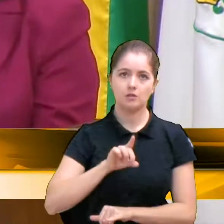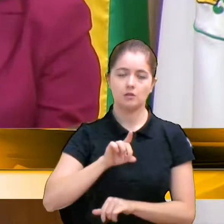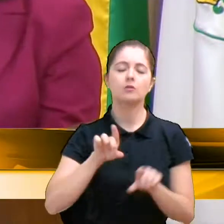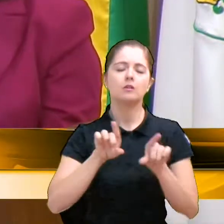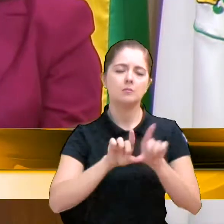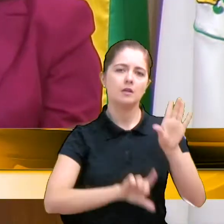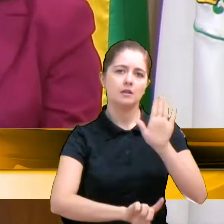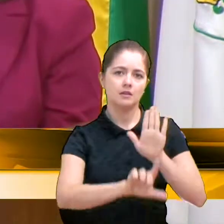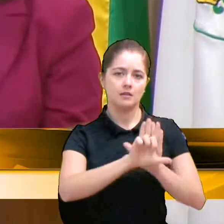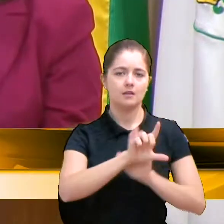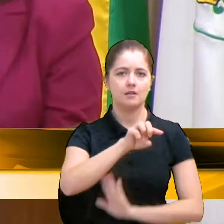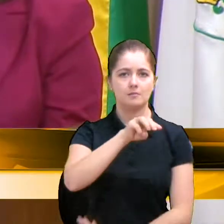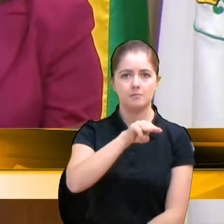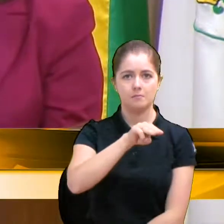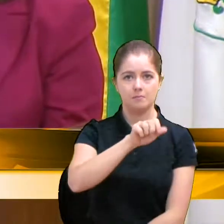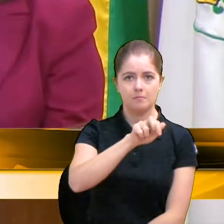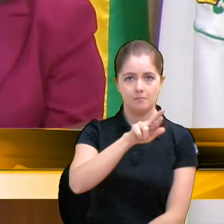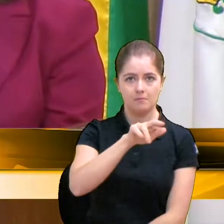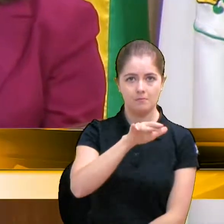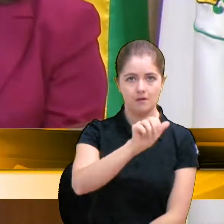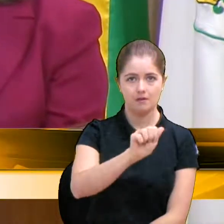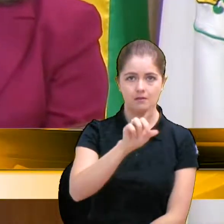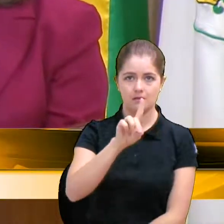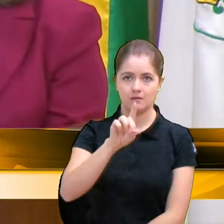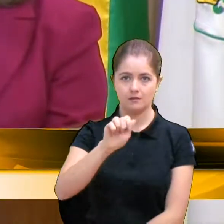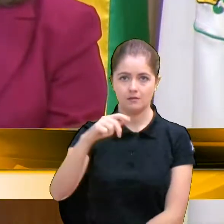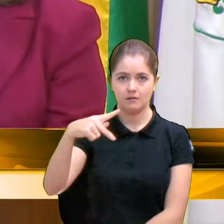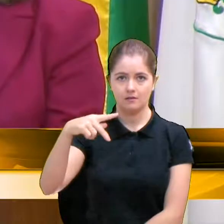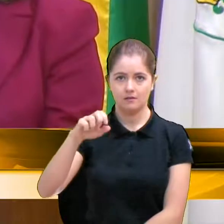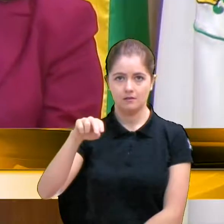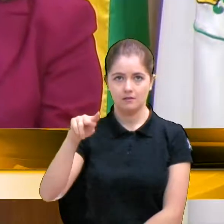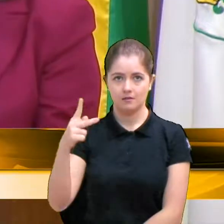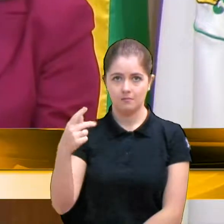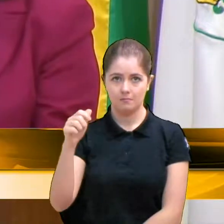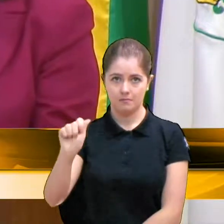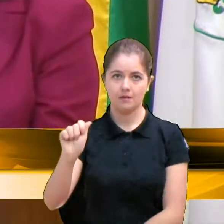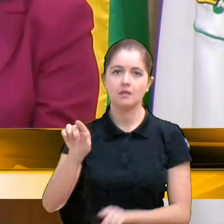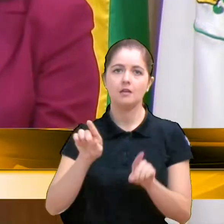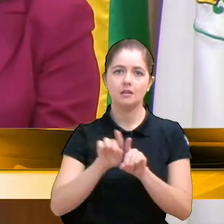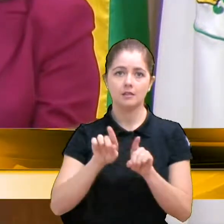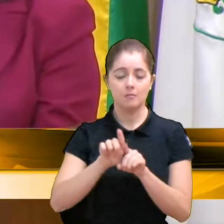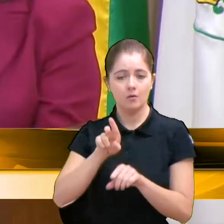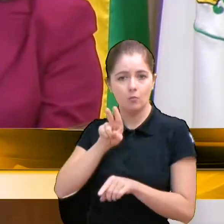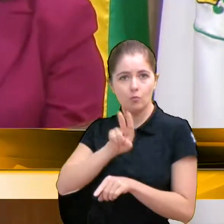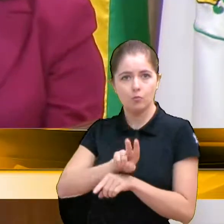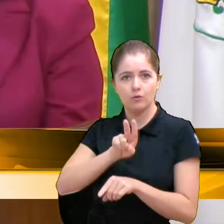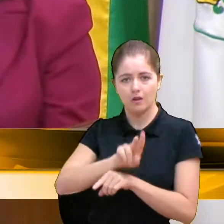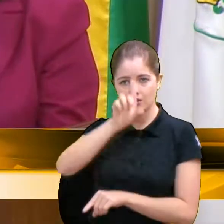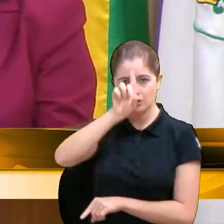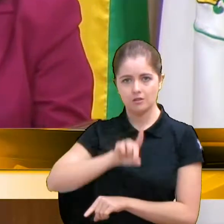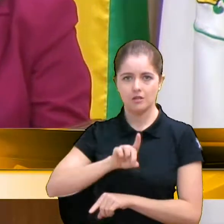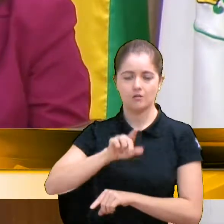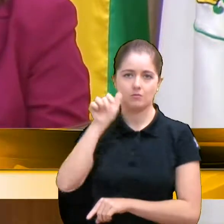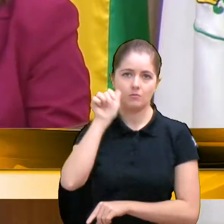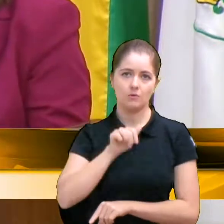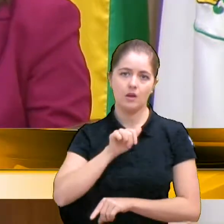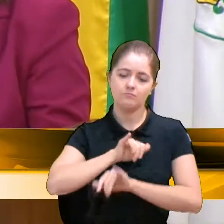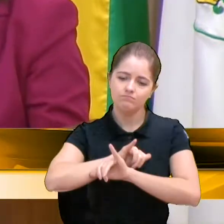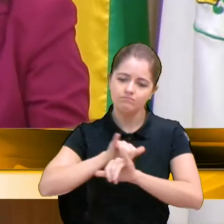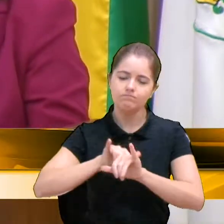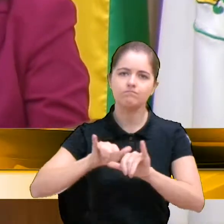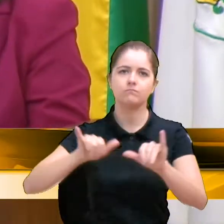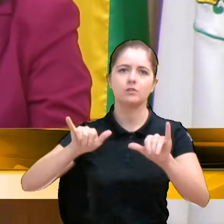a Lei Maria da Penha. Zelar pelo cumprimento da legislação relativa aos direitos das mulheres e divulgá-la.